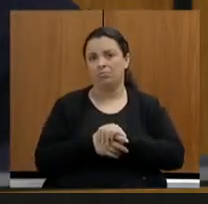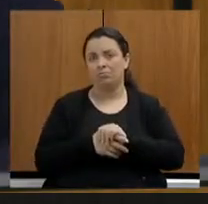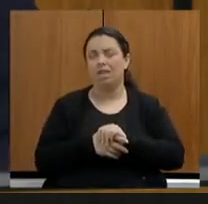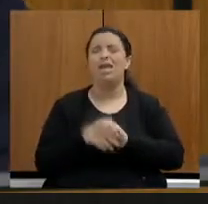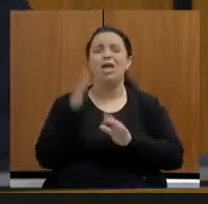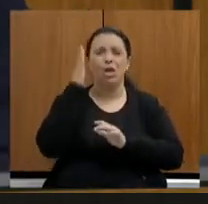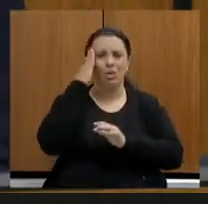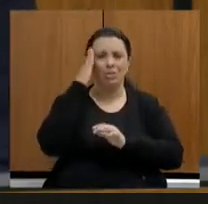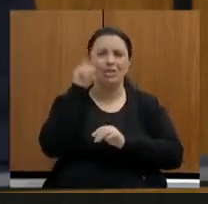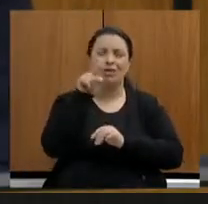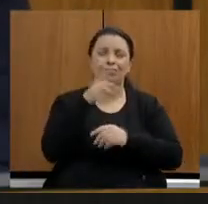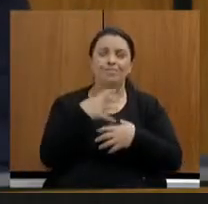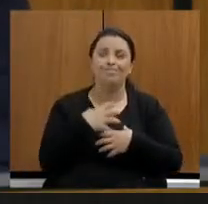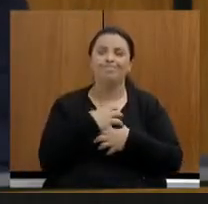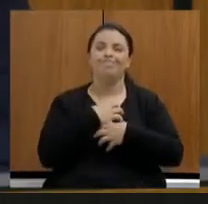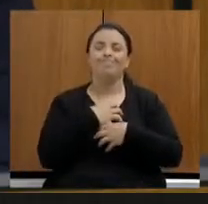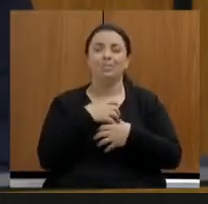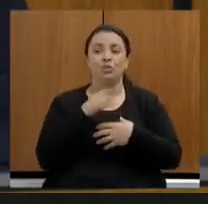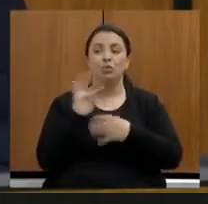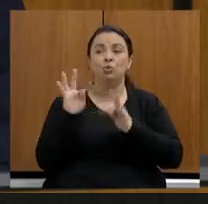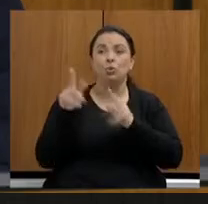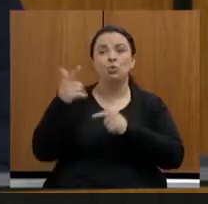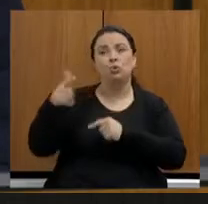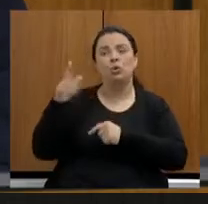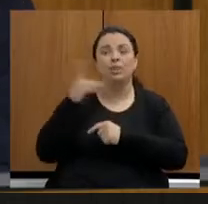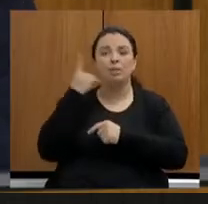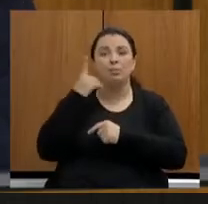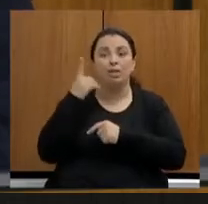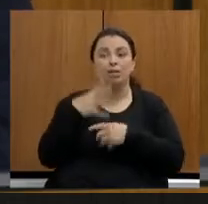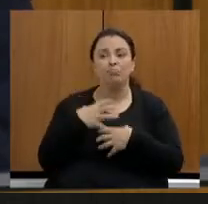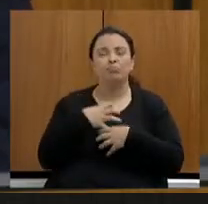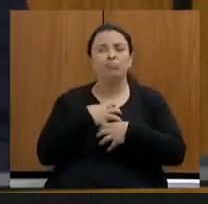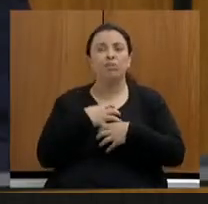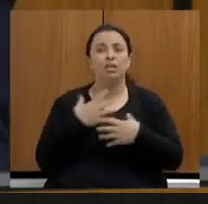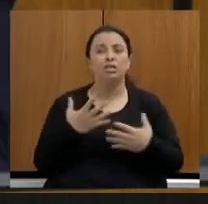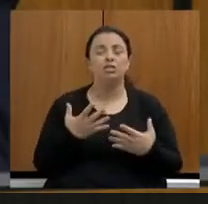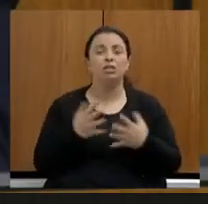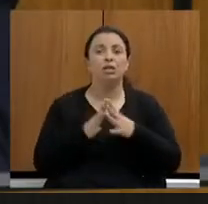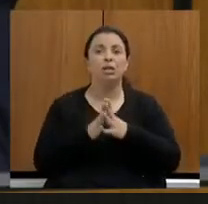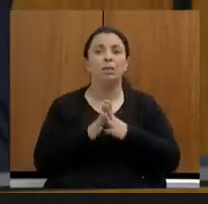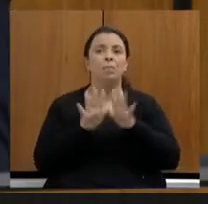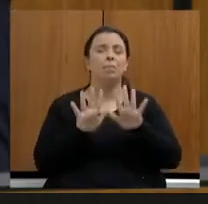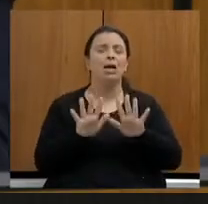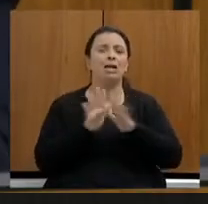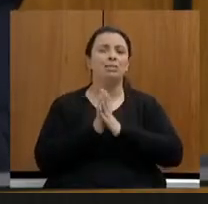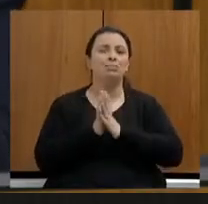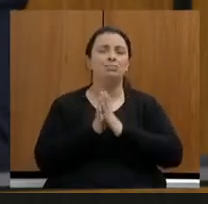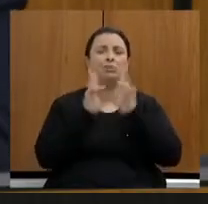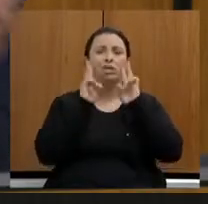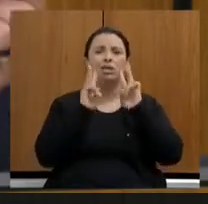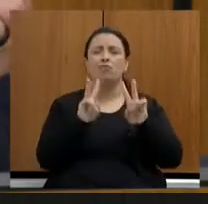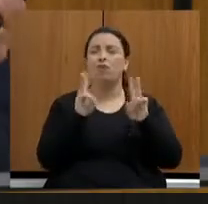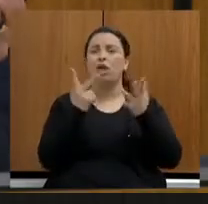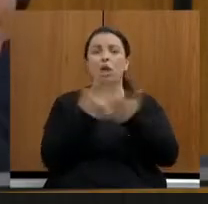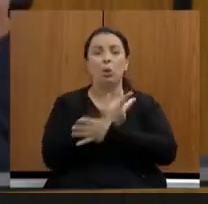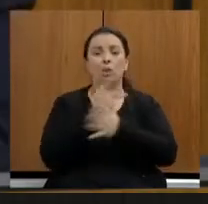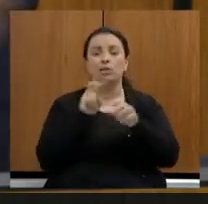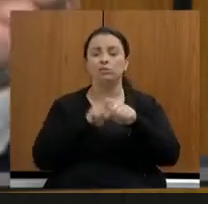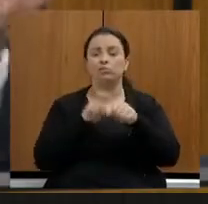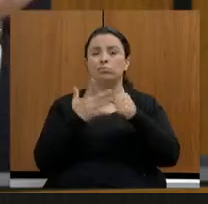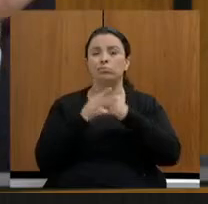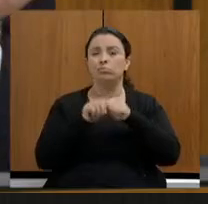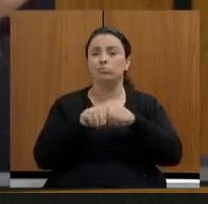coração de todos os deputados mas se tem uma das cenas trago para esse professor que eu tô